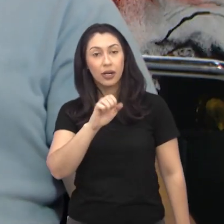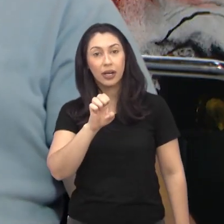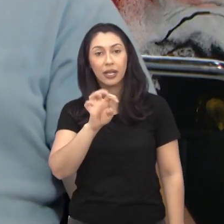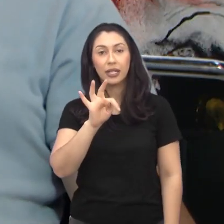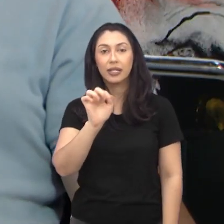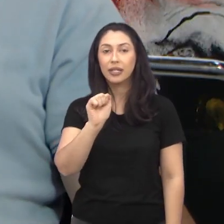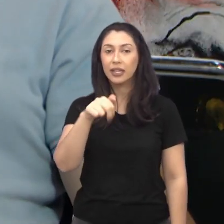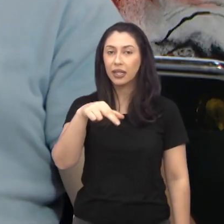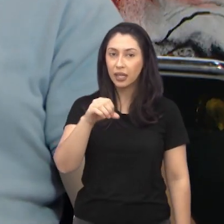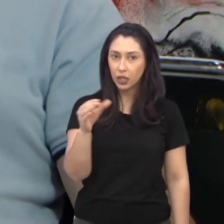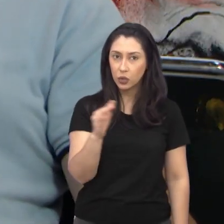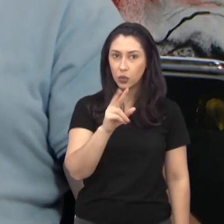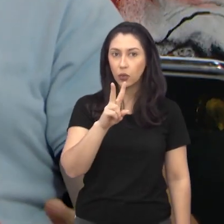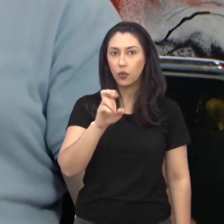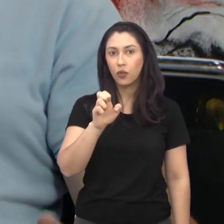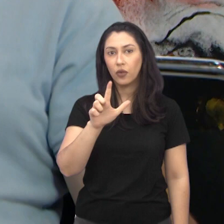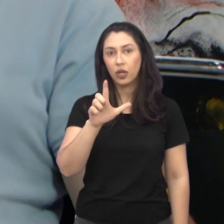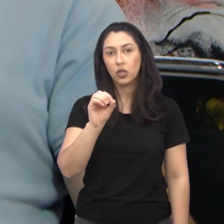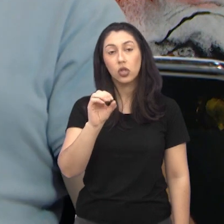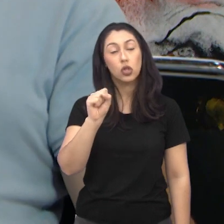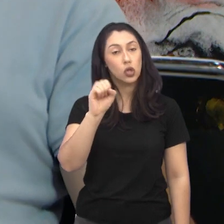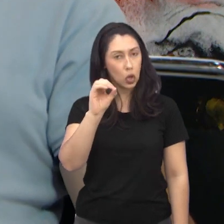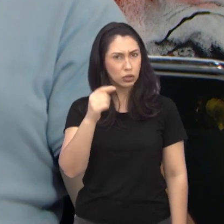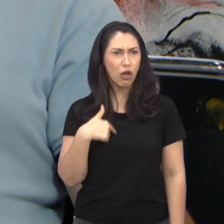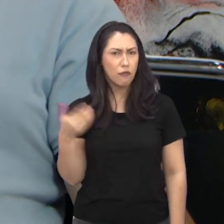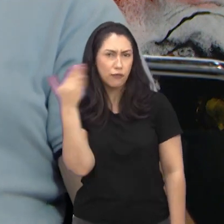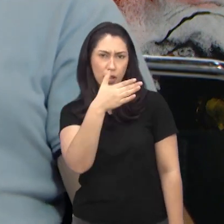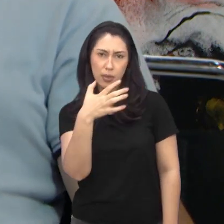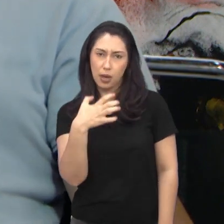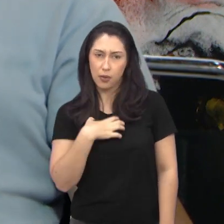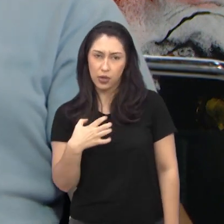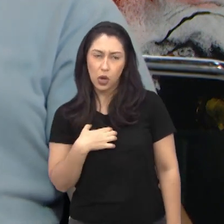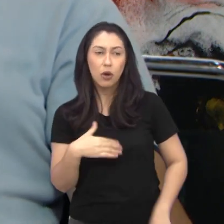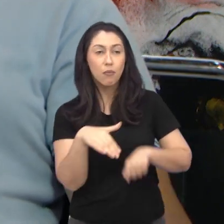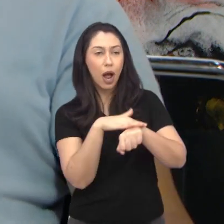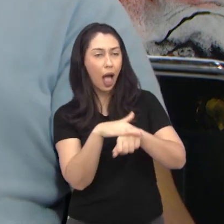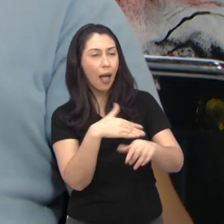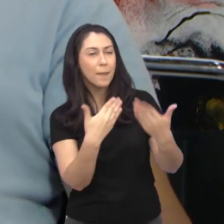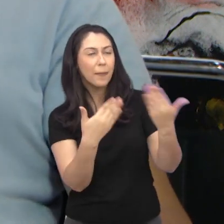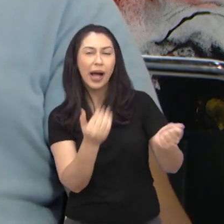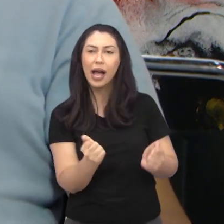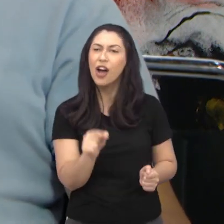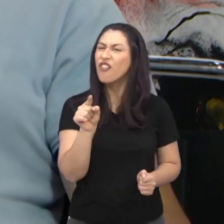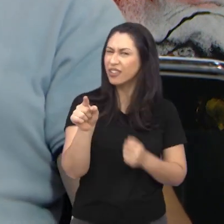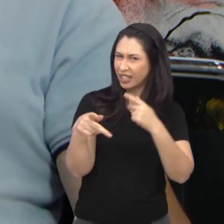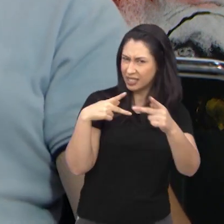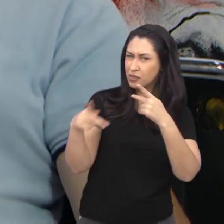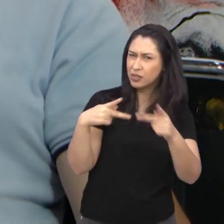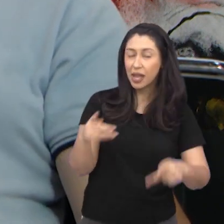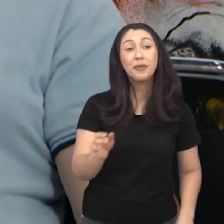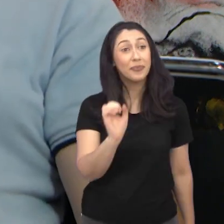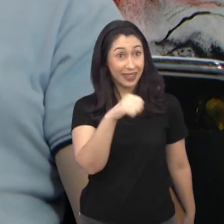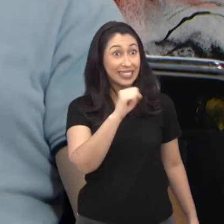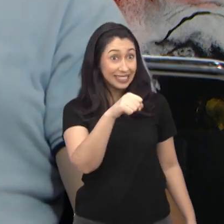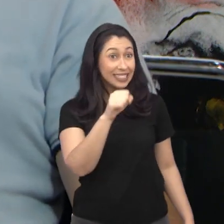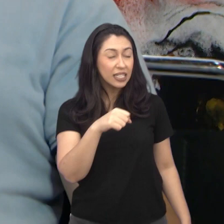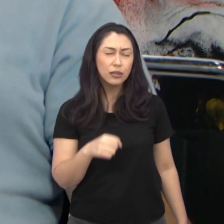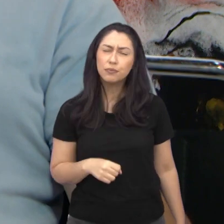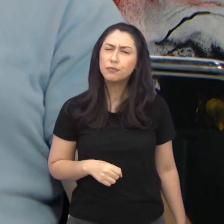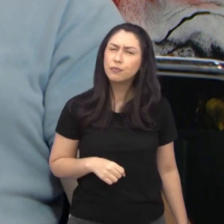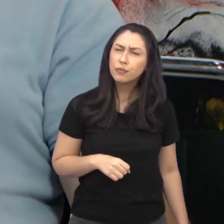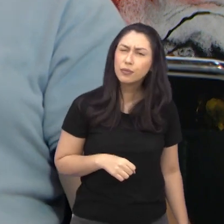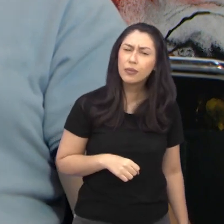dia em Salvador, conversando com o Caetano, ele falou assim, você é de São José dos Campos? Eu falei, sou. Ele